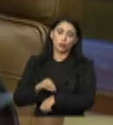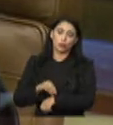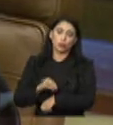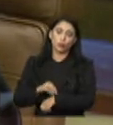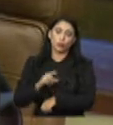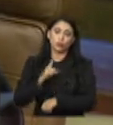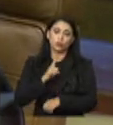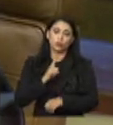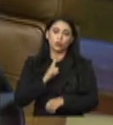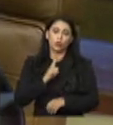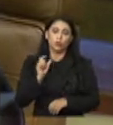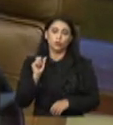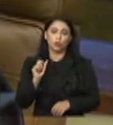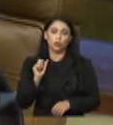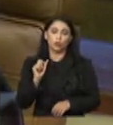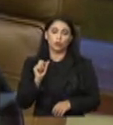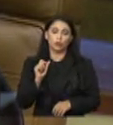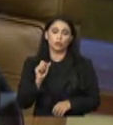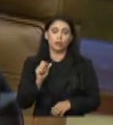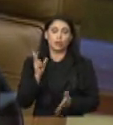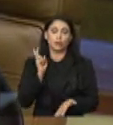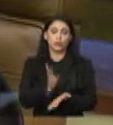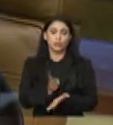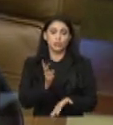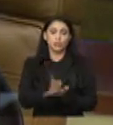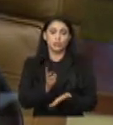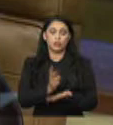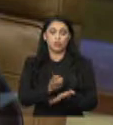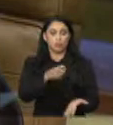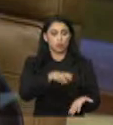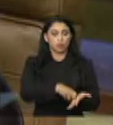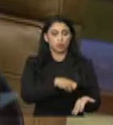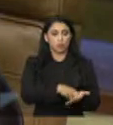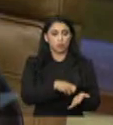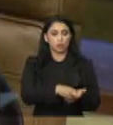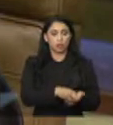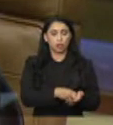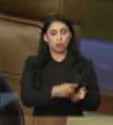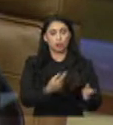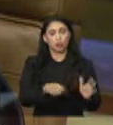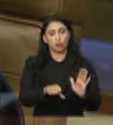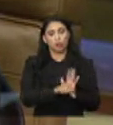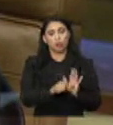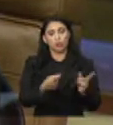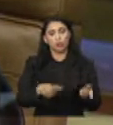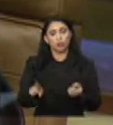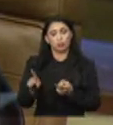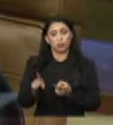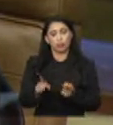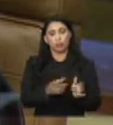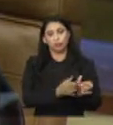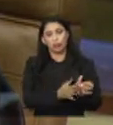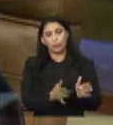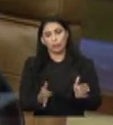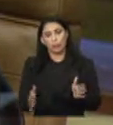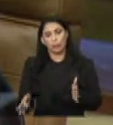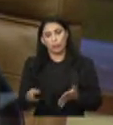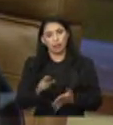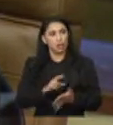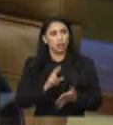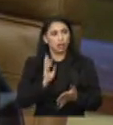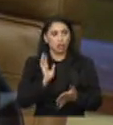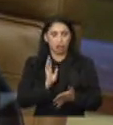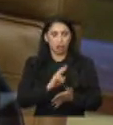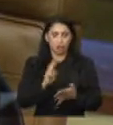irretroatividade como a preservação das condenações por improbidade administrativa culposa transitados em